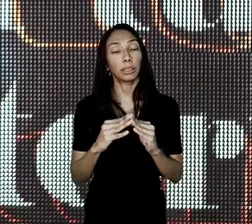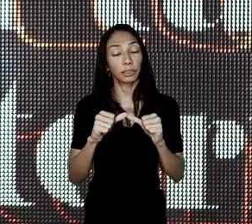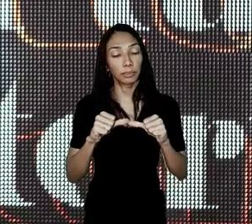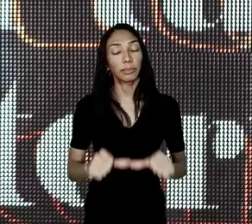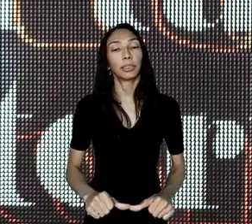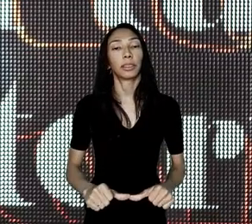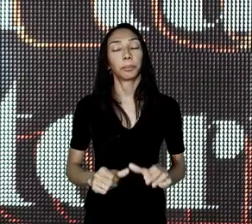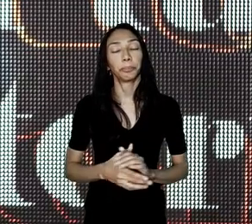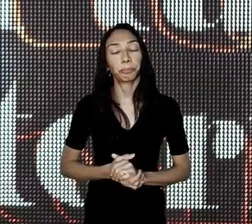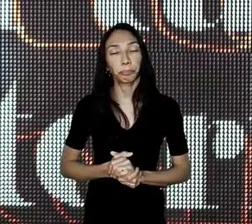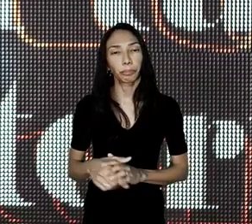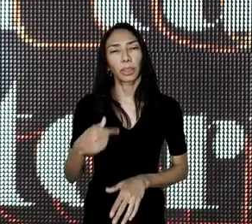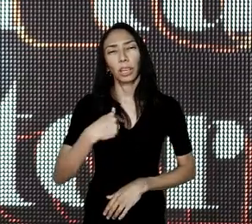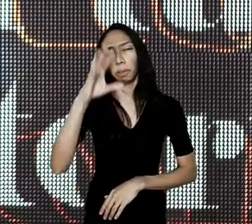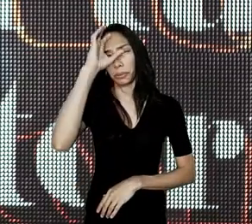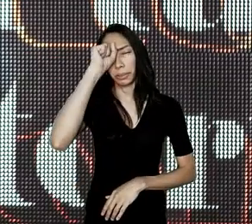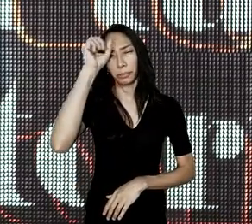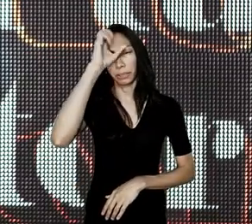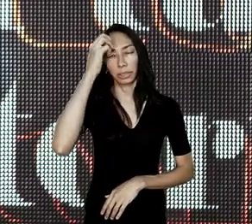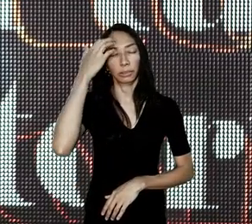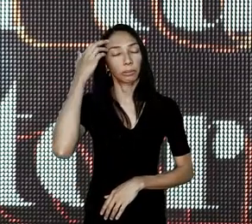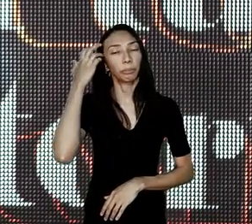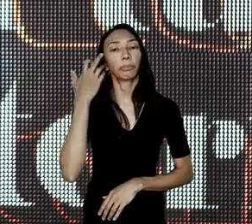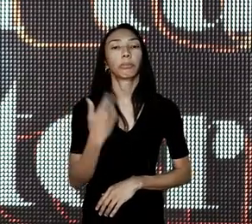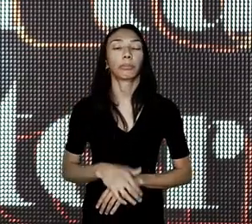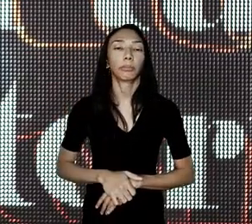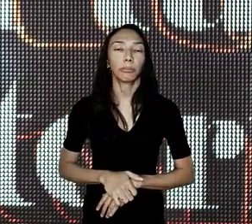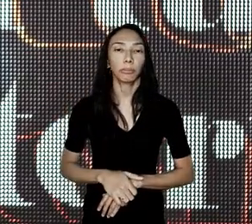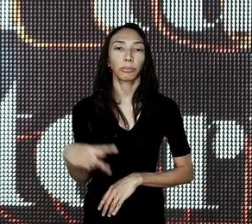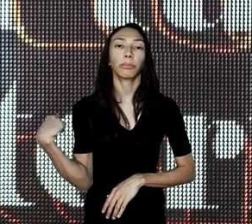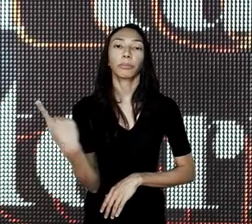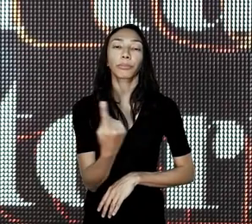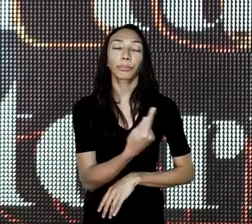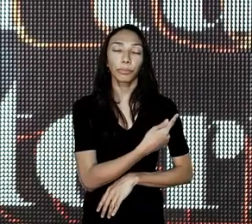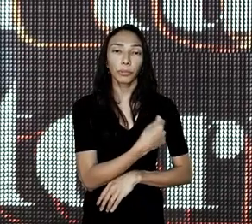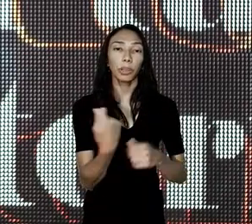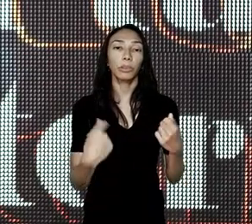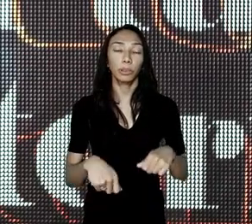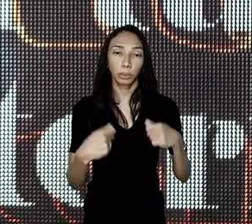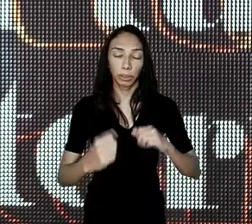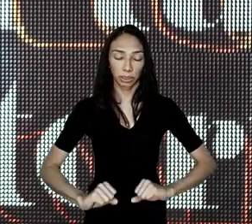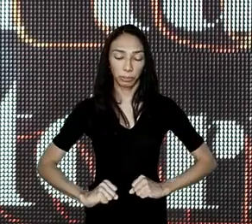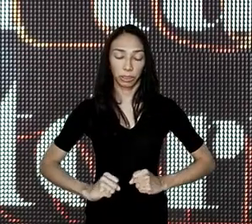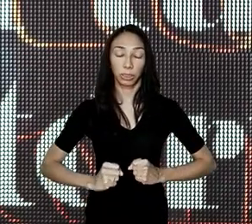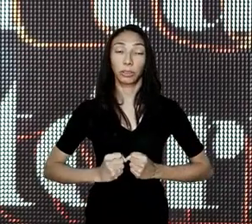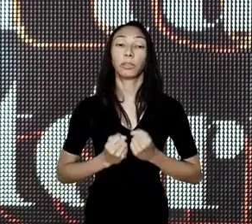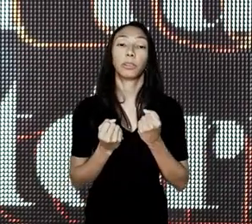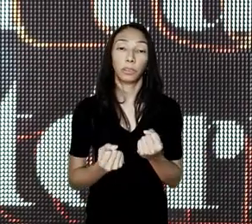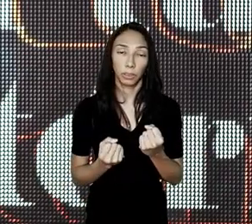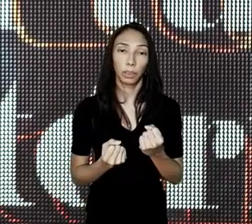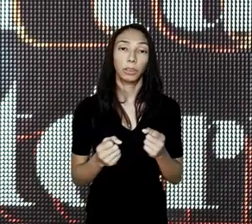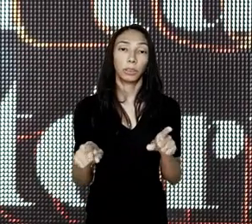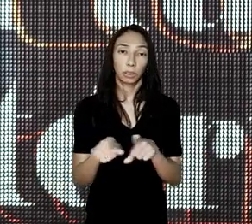um outro princípio aqui. É que você e eu precisamos fazer a nossa parte de guardar